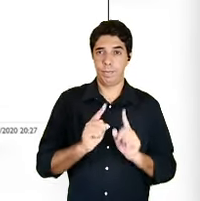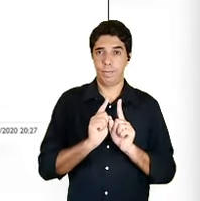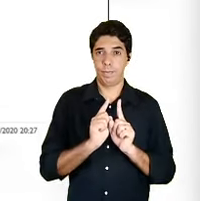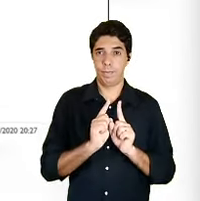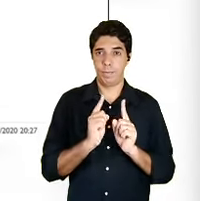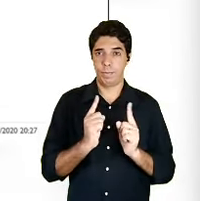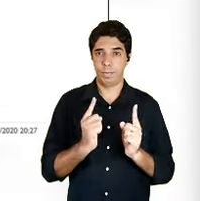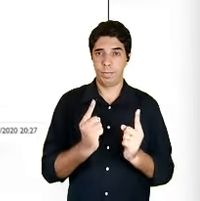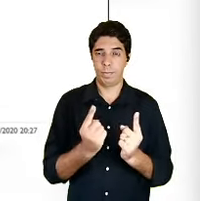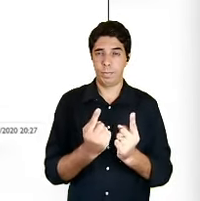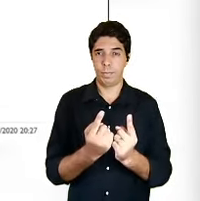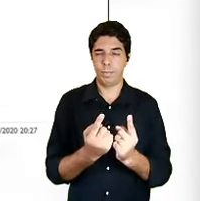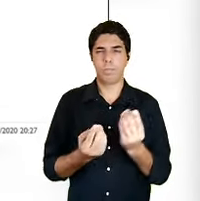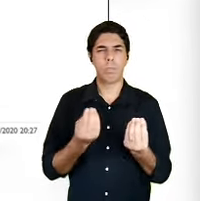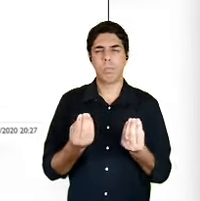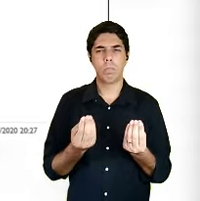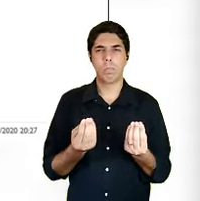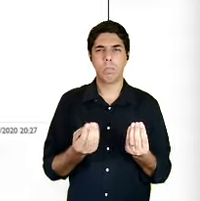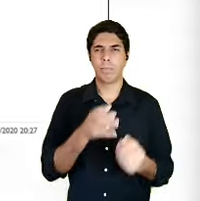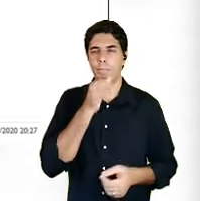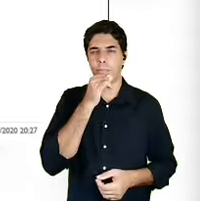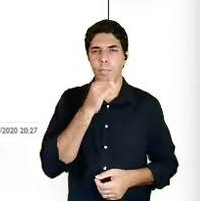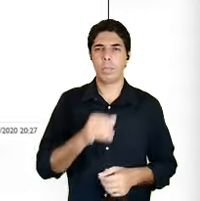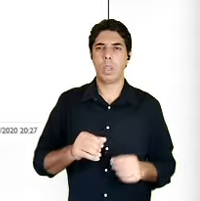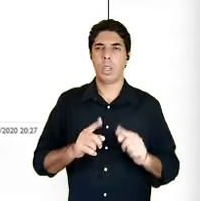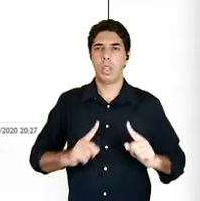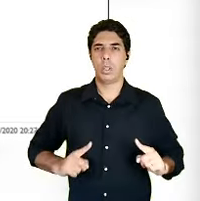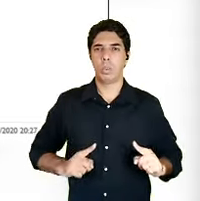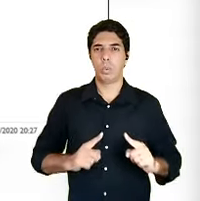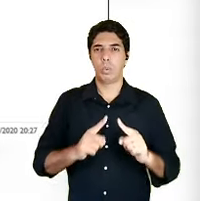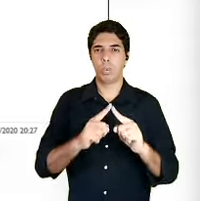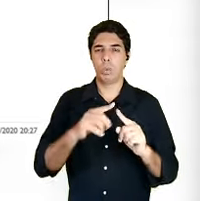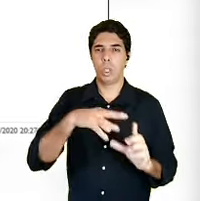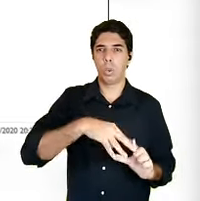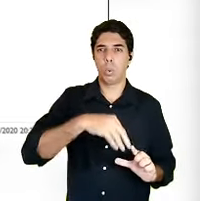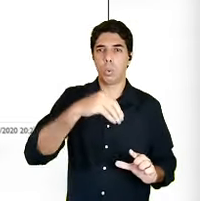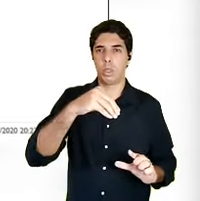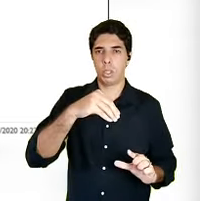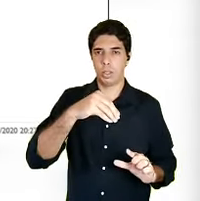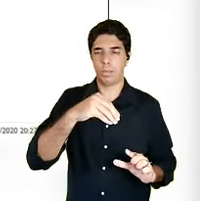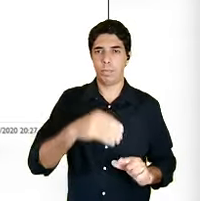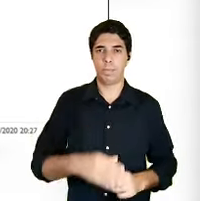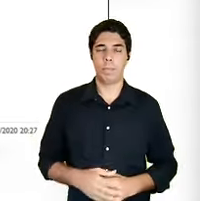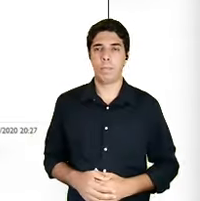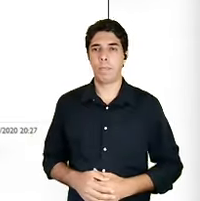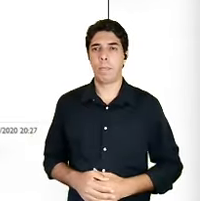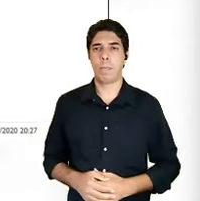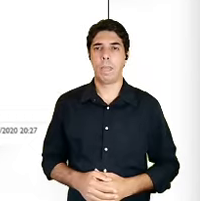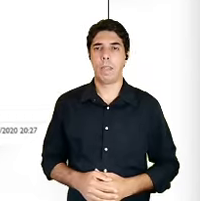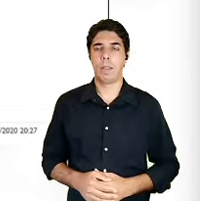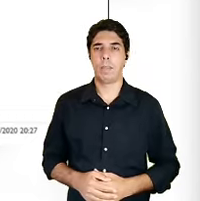de projeção cujos raios que incidem no objeto e no plano são todos concorrentes em um ponto, que aqui eu chamei de ponto